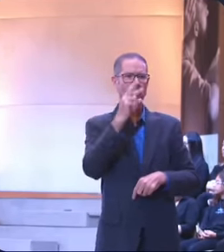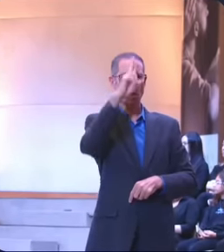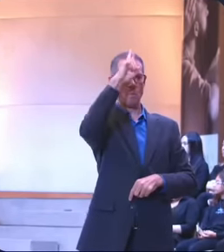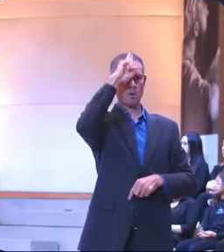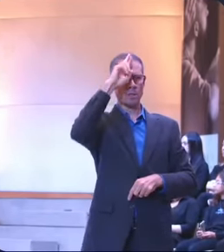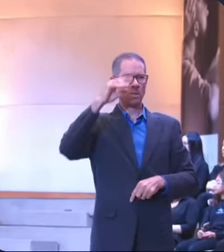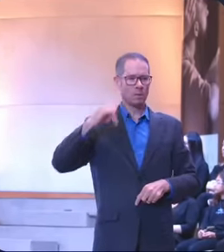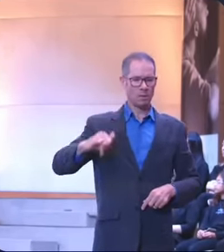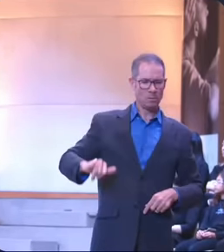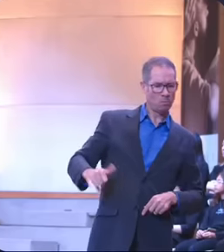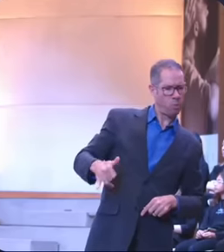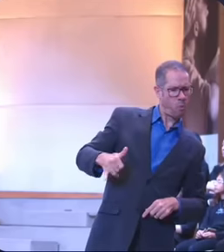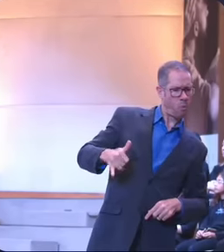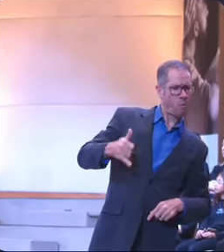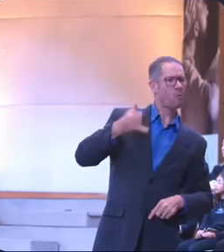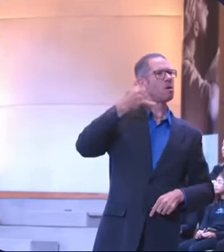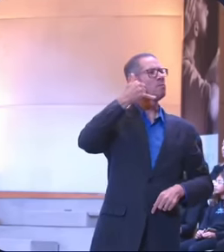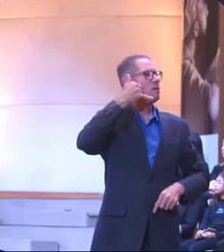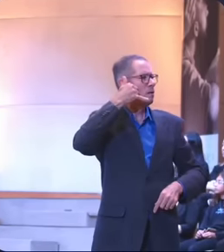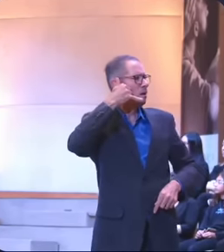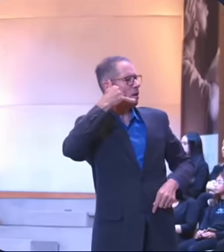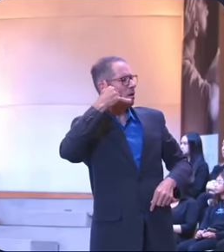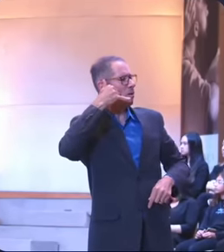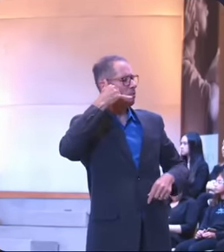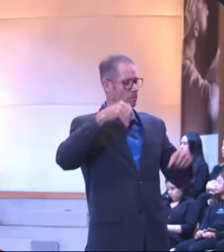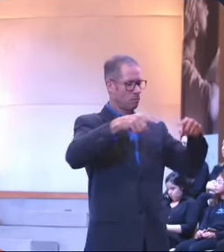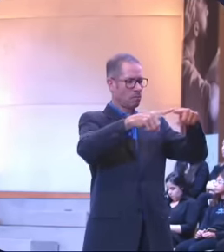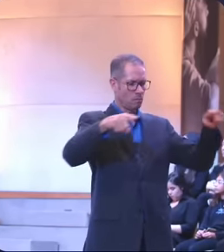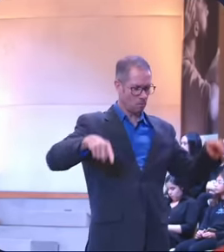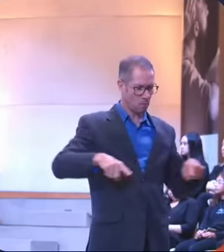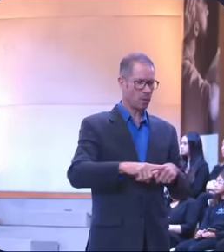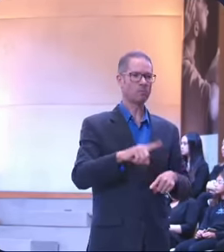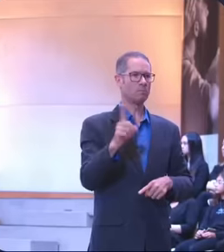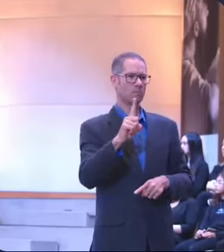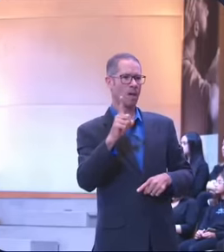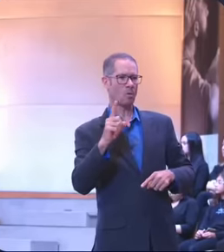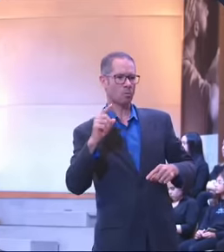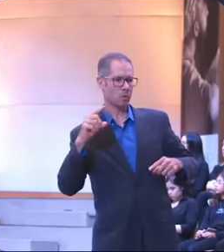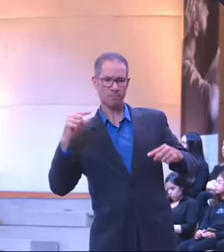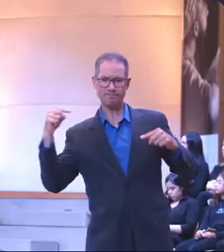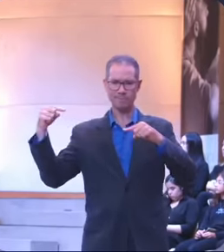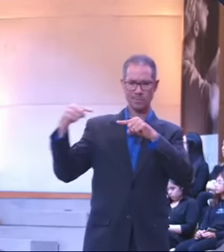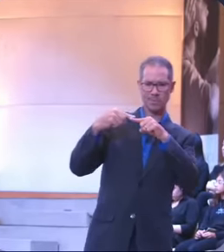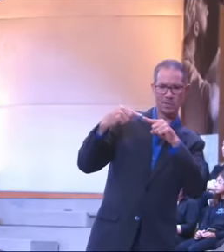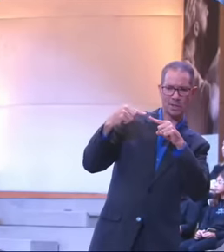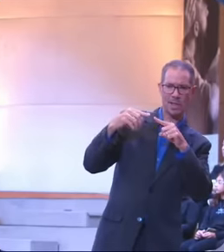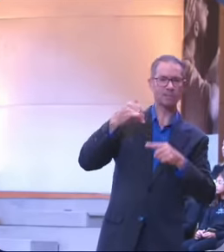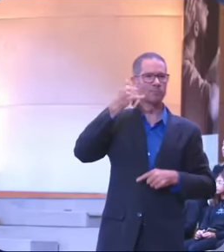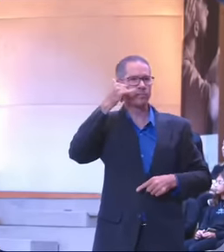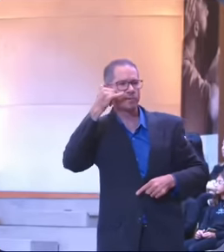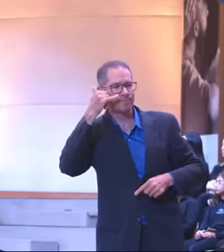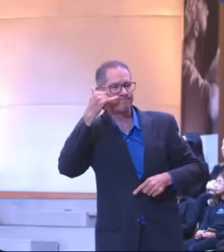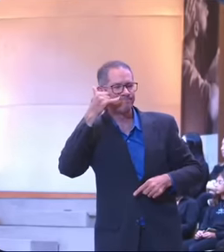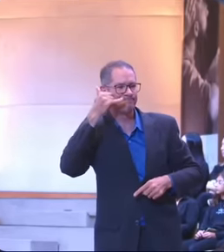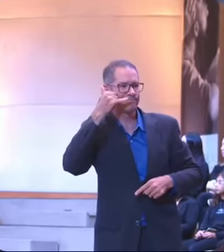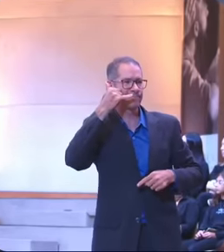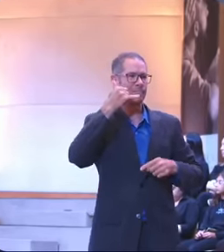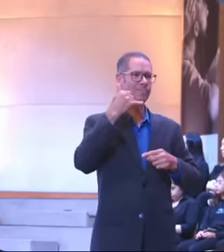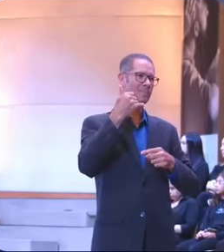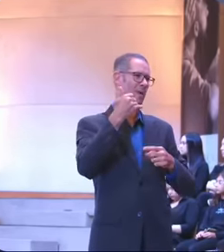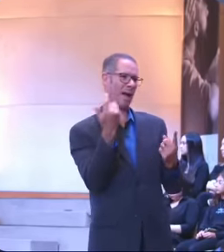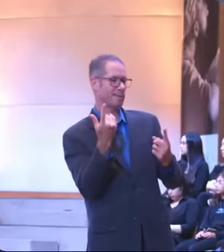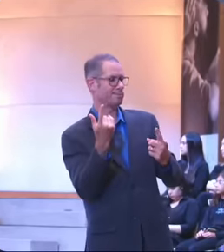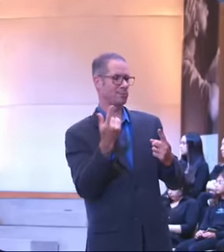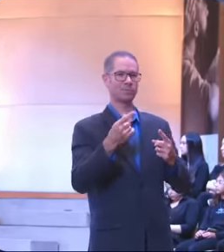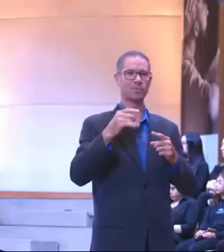o meu telefone. E o telefone no meu gabinete não toca direto. Se você tentar ligar, não é? Vai cair lá na